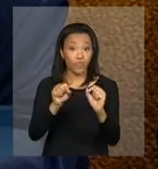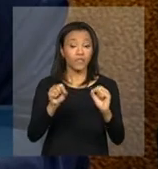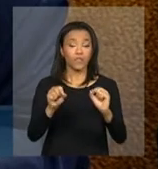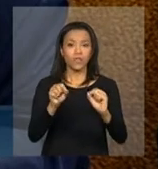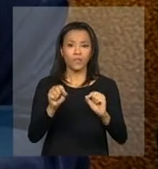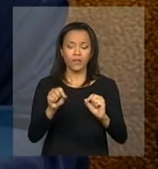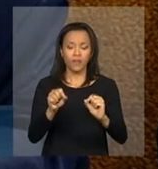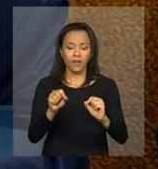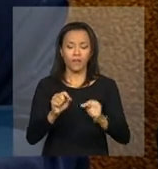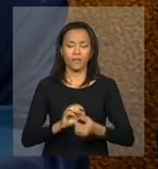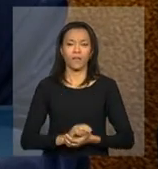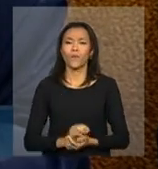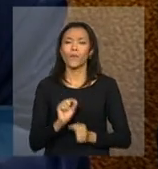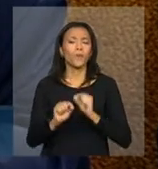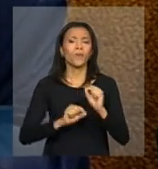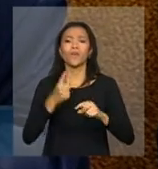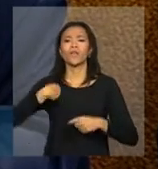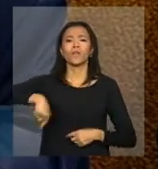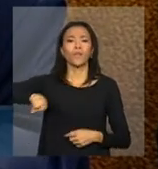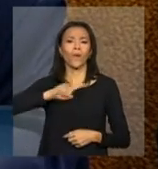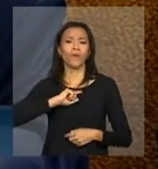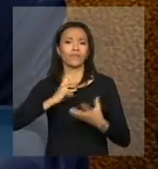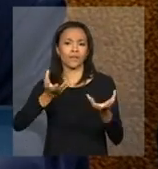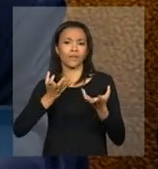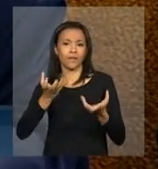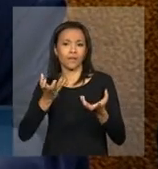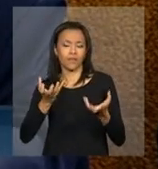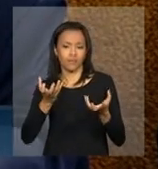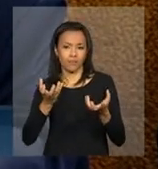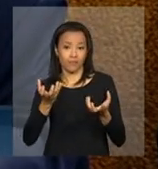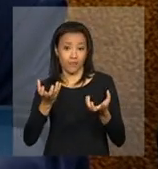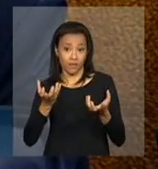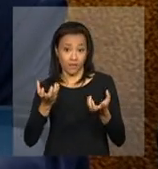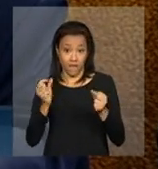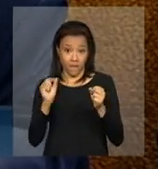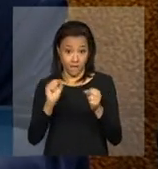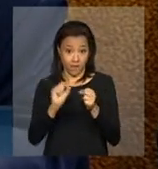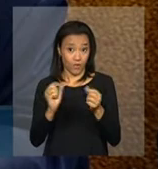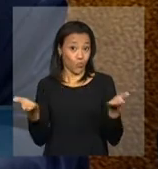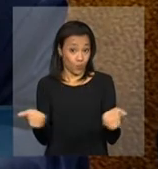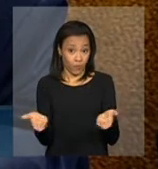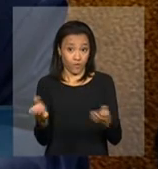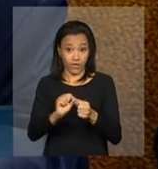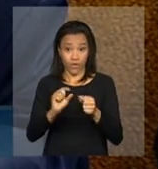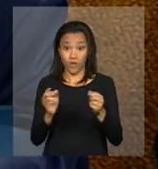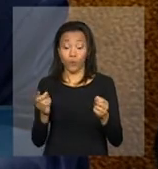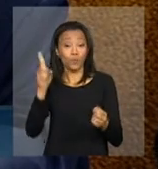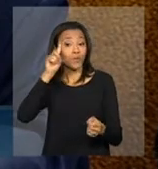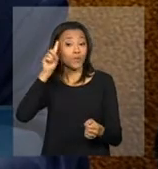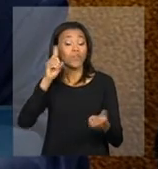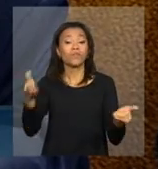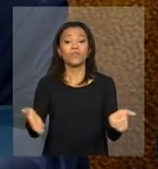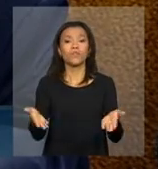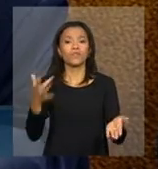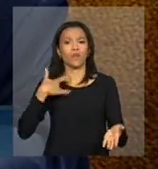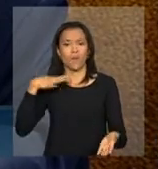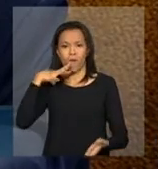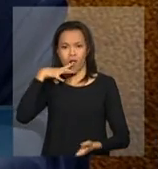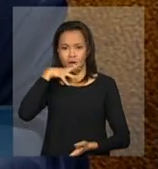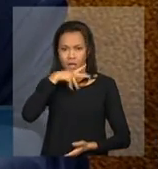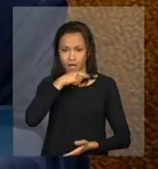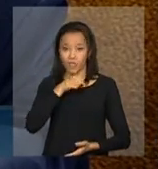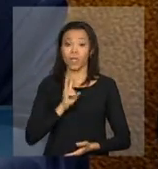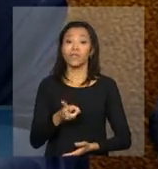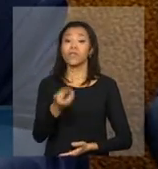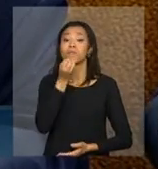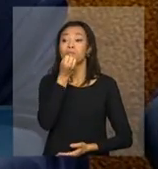situar um pouco então o que a gente pretende com este dia de hoje, mas eu acho que é sempre bom a